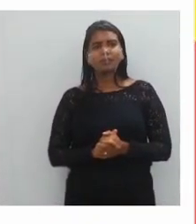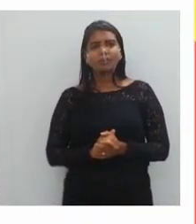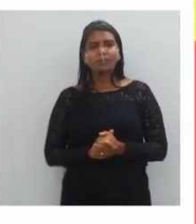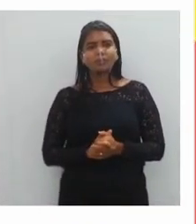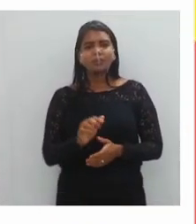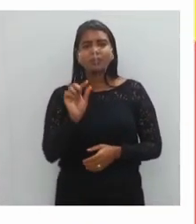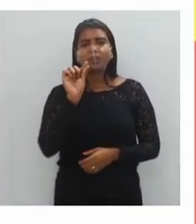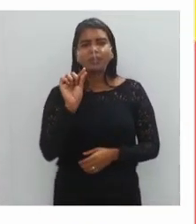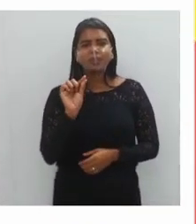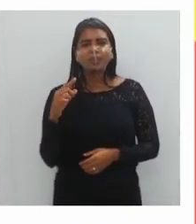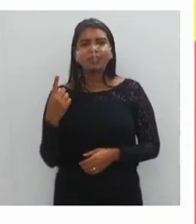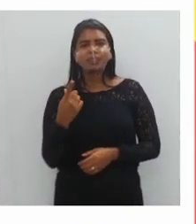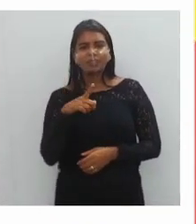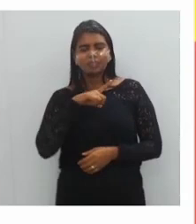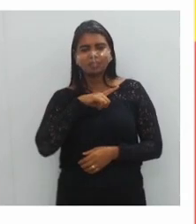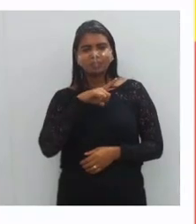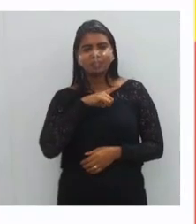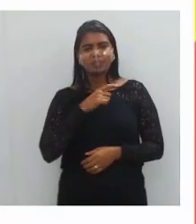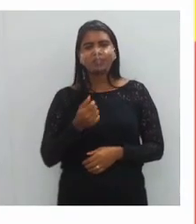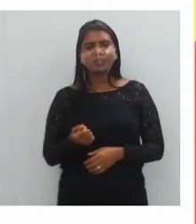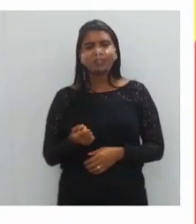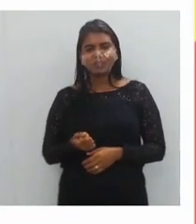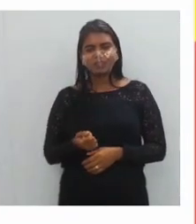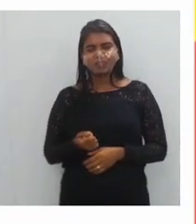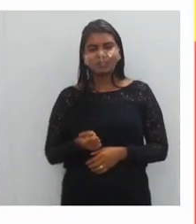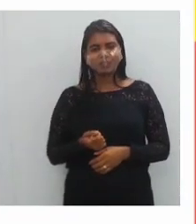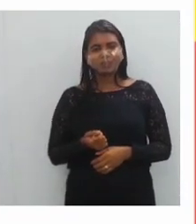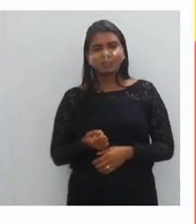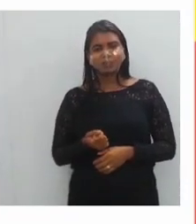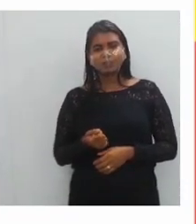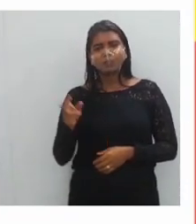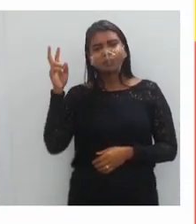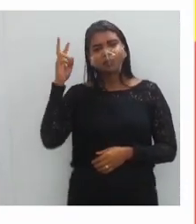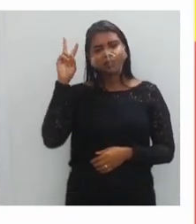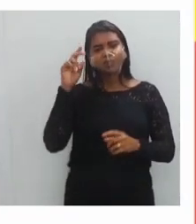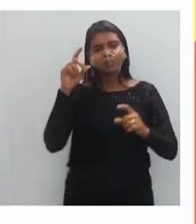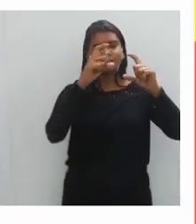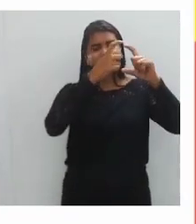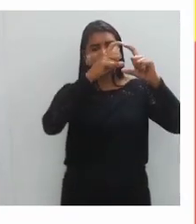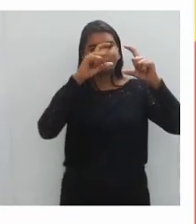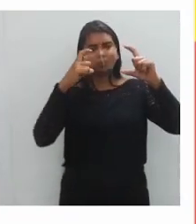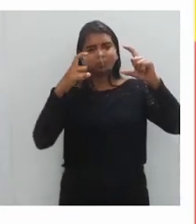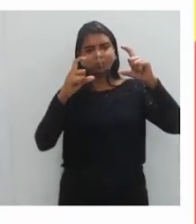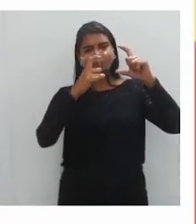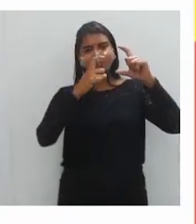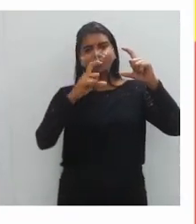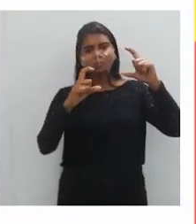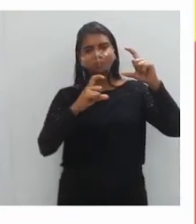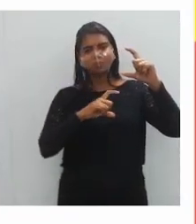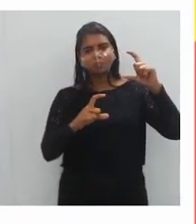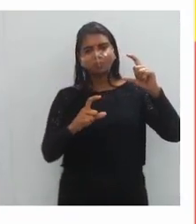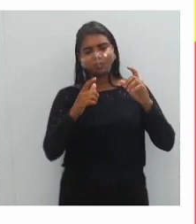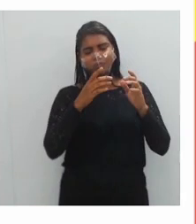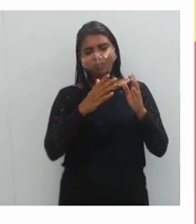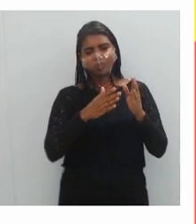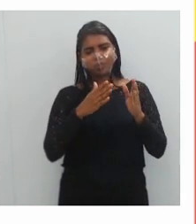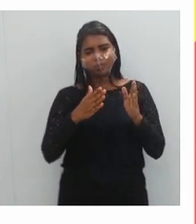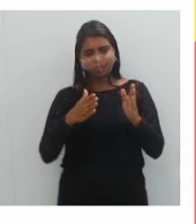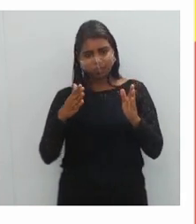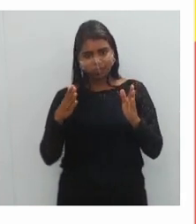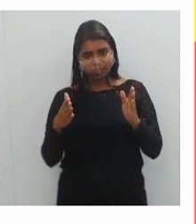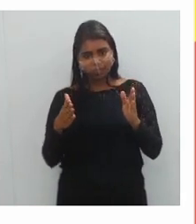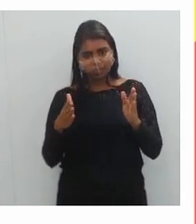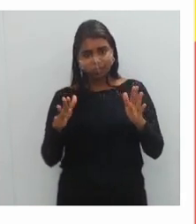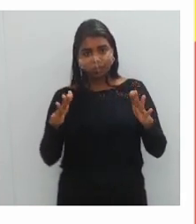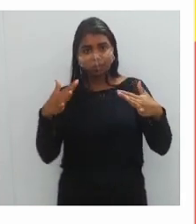O que é que nós temos de características nas histórias em quadrinhos? A sequencialidade, presta